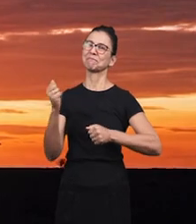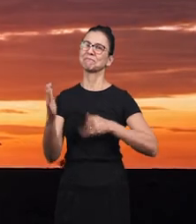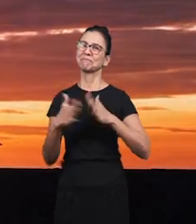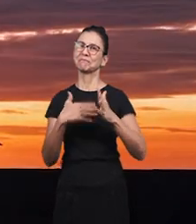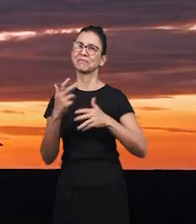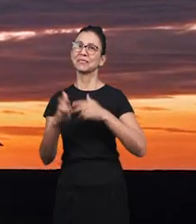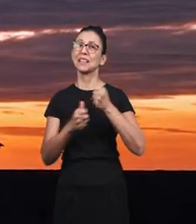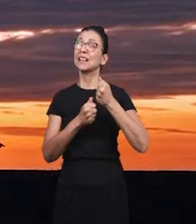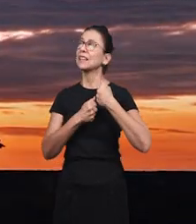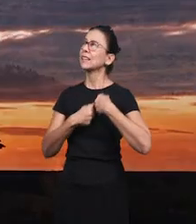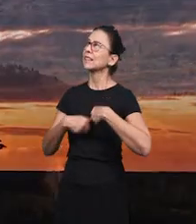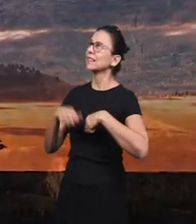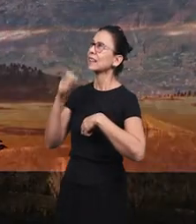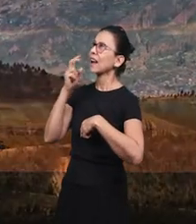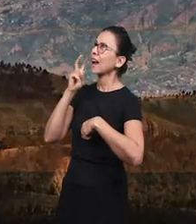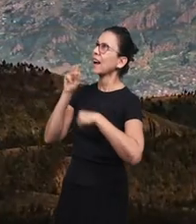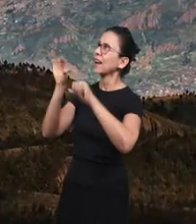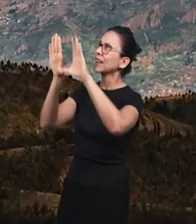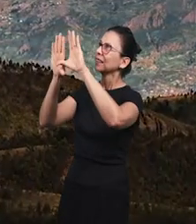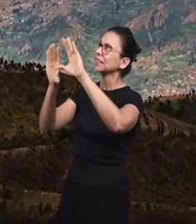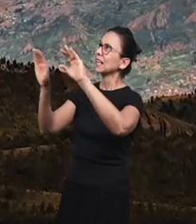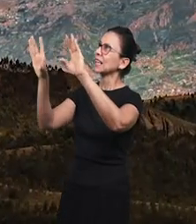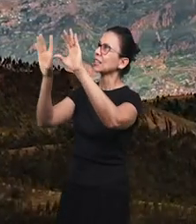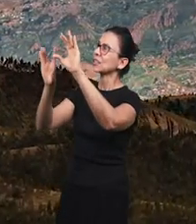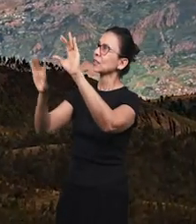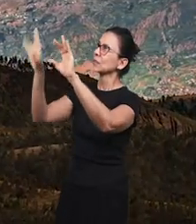Glória, glória,